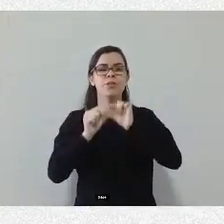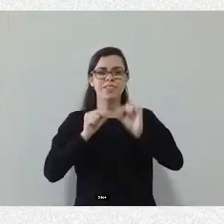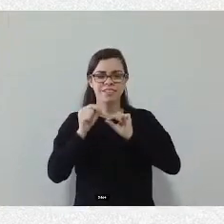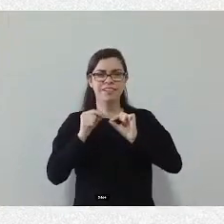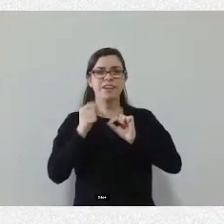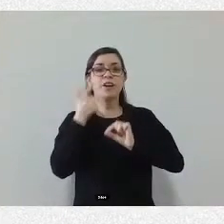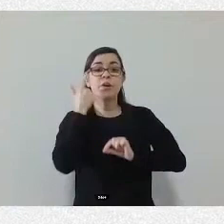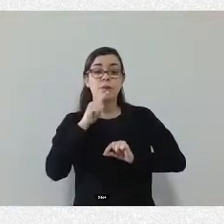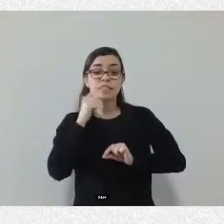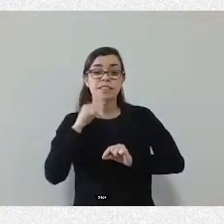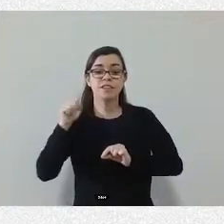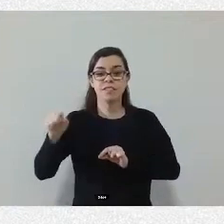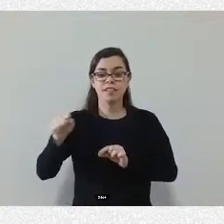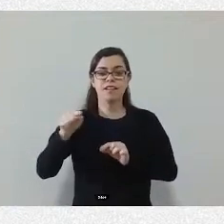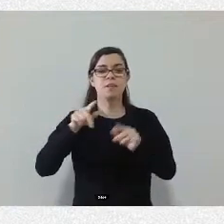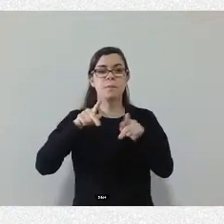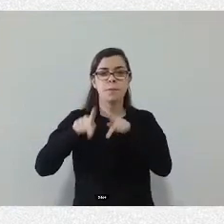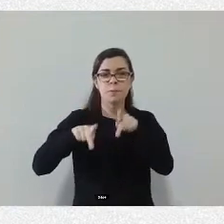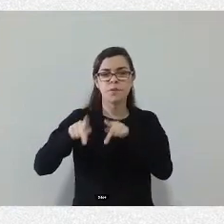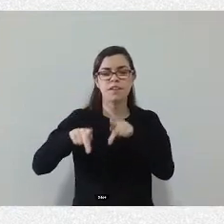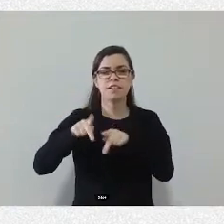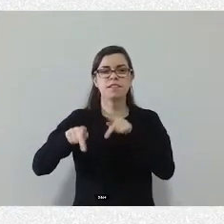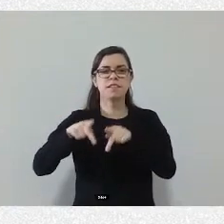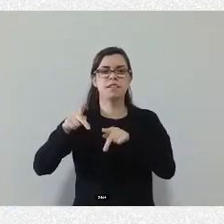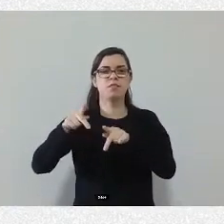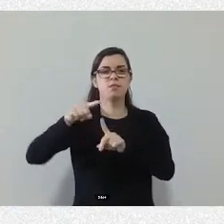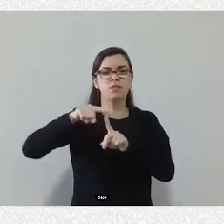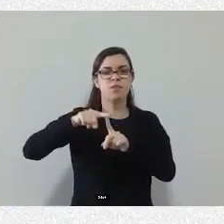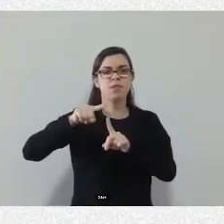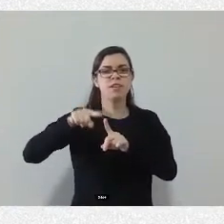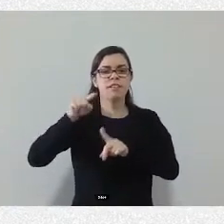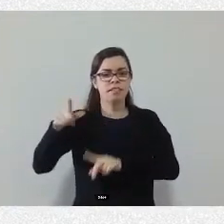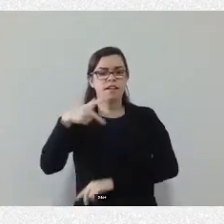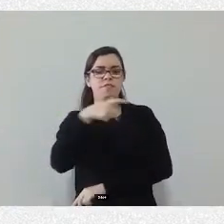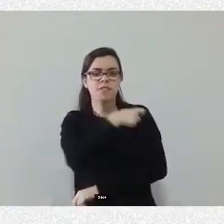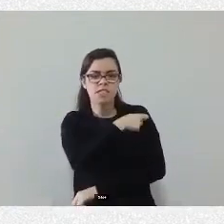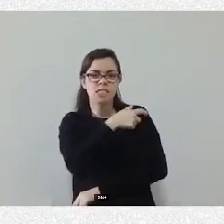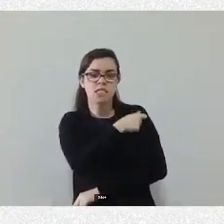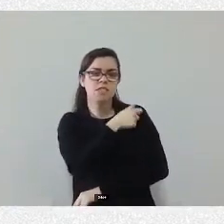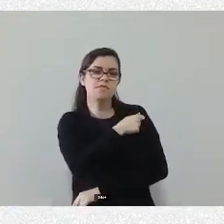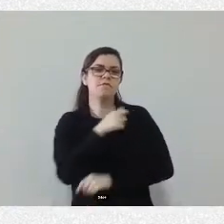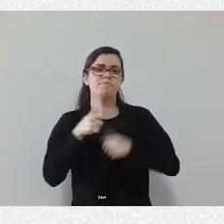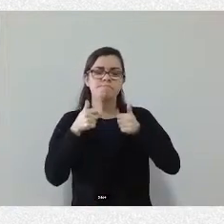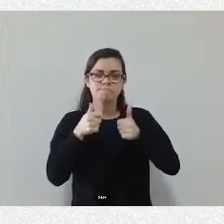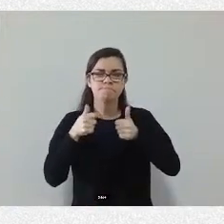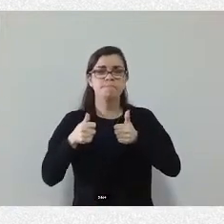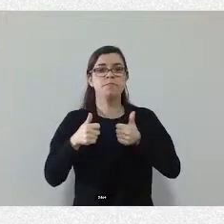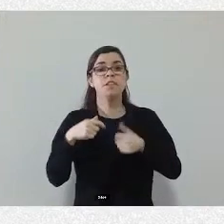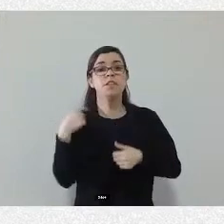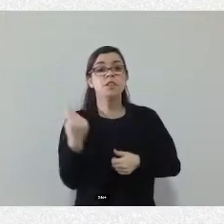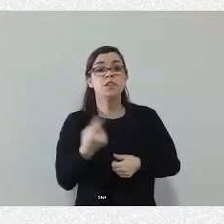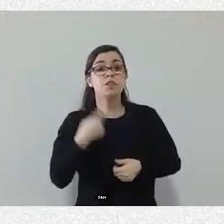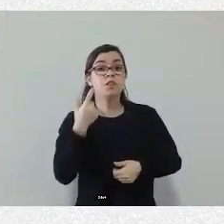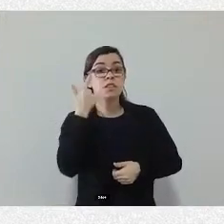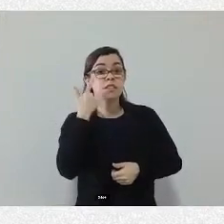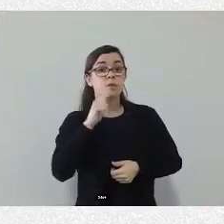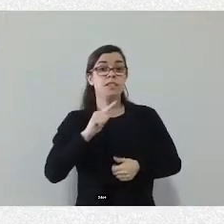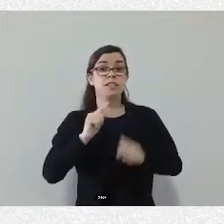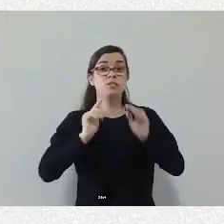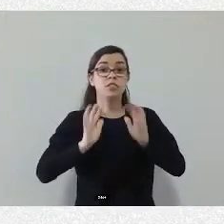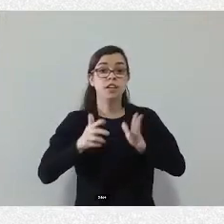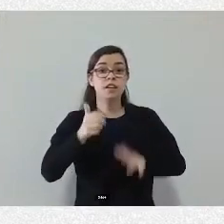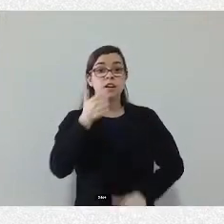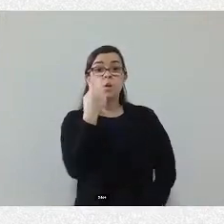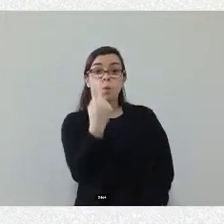toda a população. É um marco para a gente a semana em que comemoramos 1,6 bilhões de